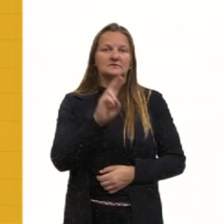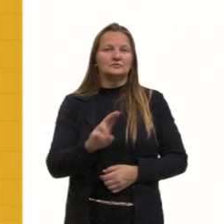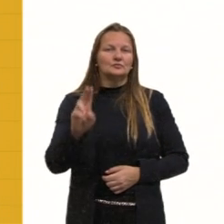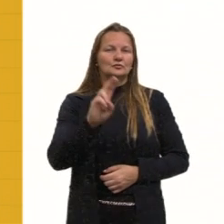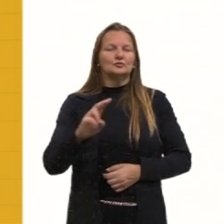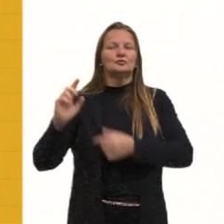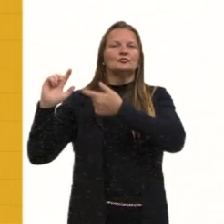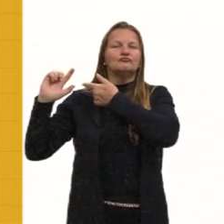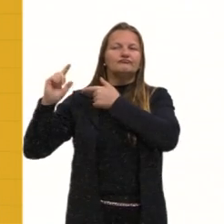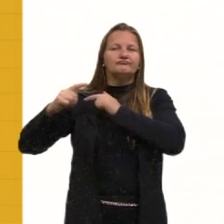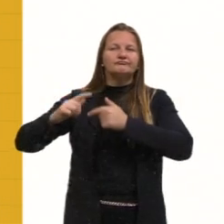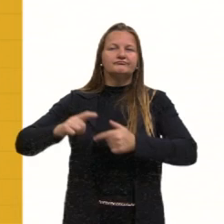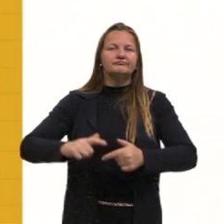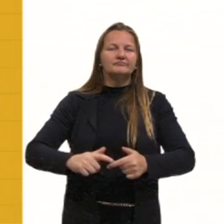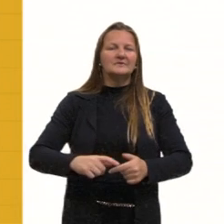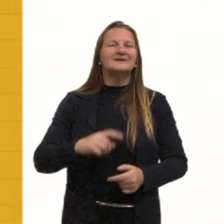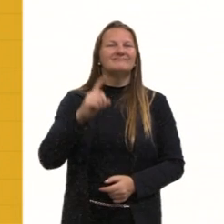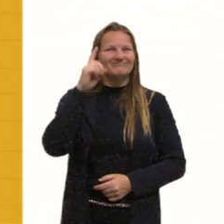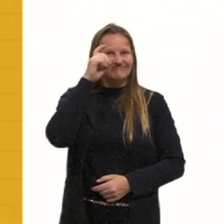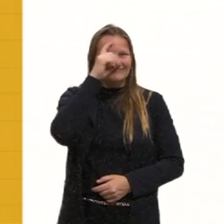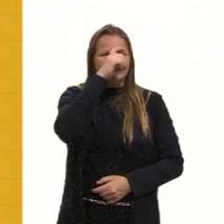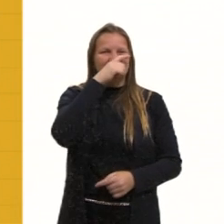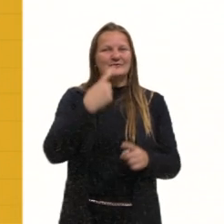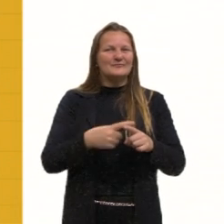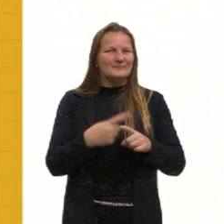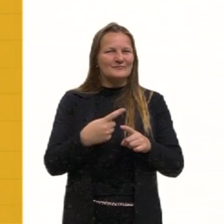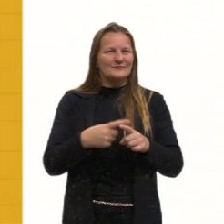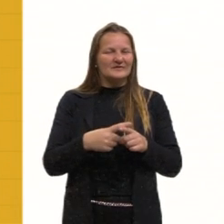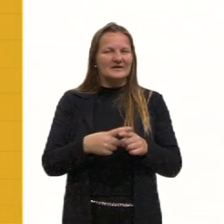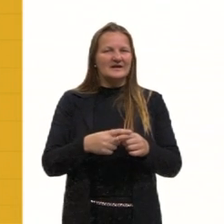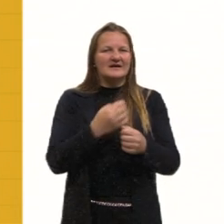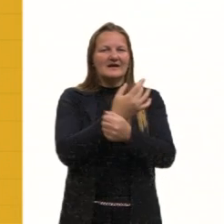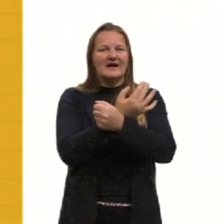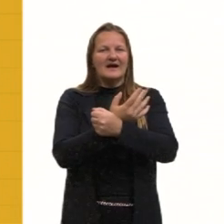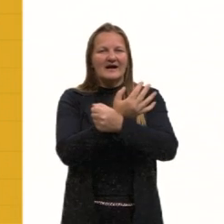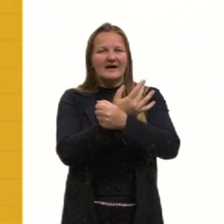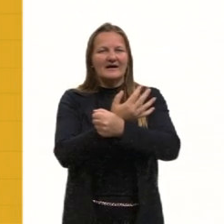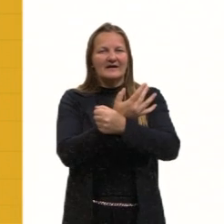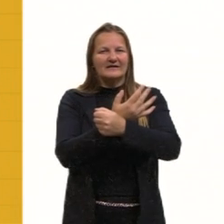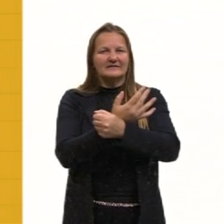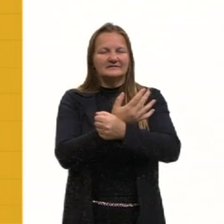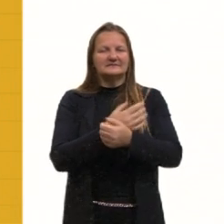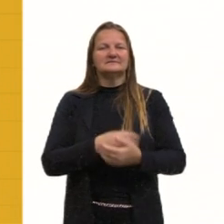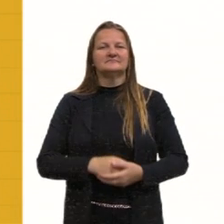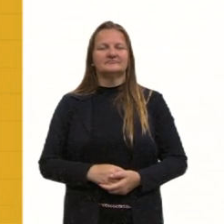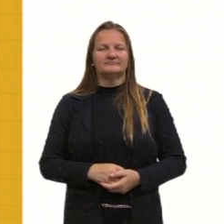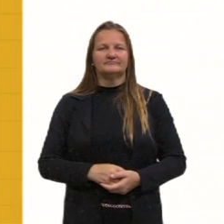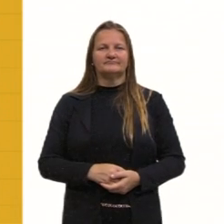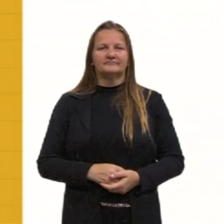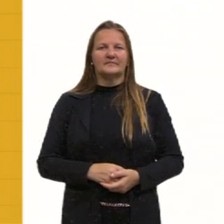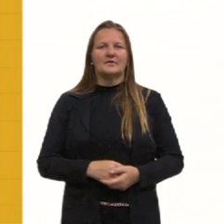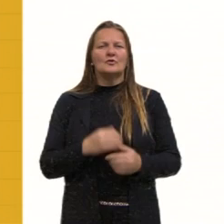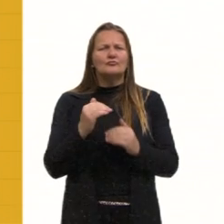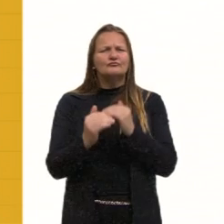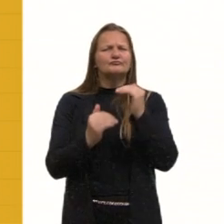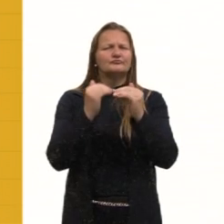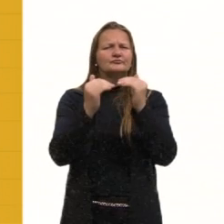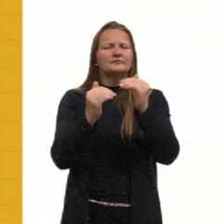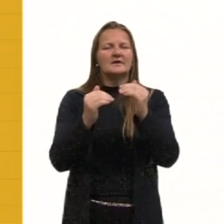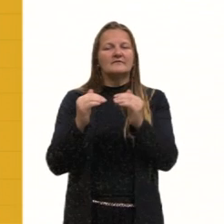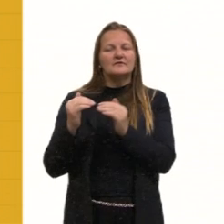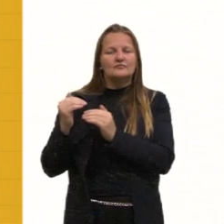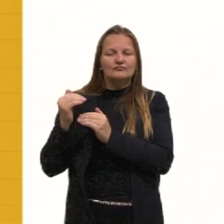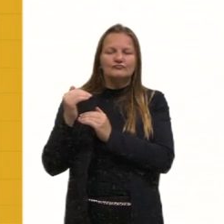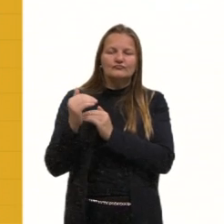tradicional é dificultado por causa da acidez de bronstrite desenvolvida durante o processo